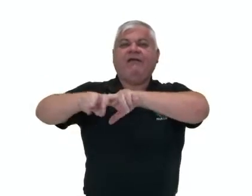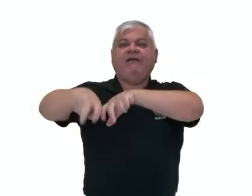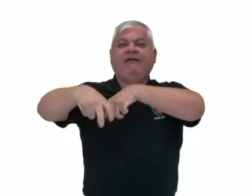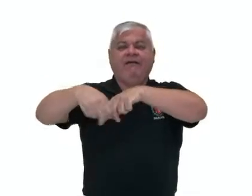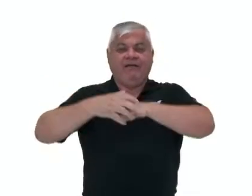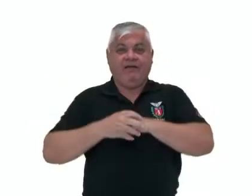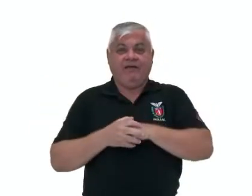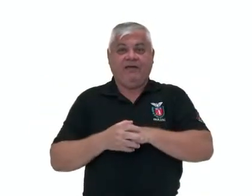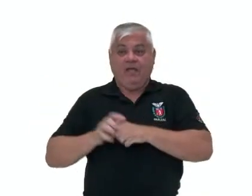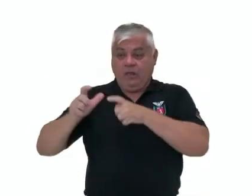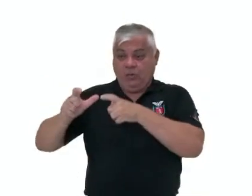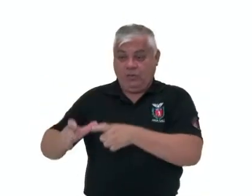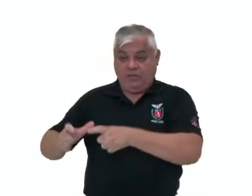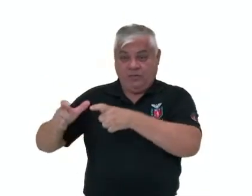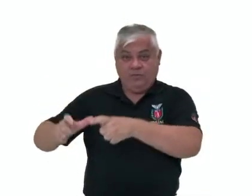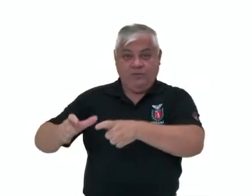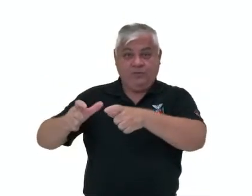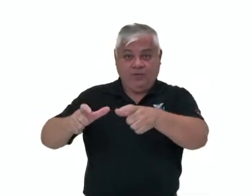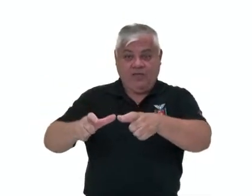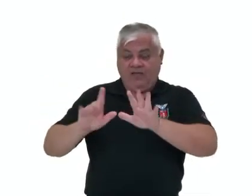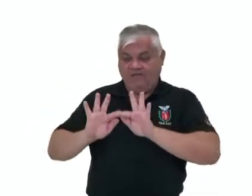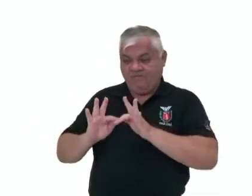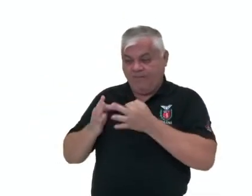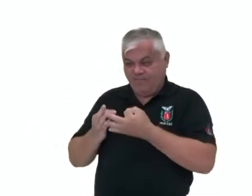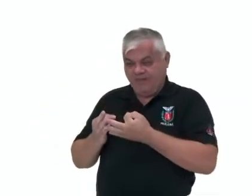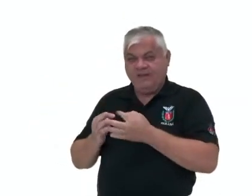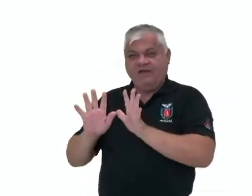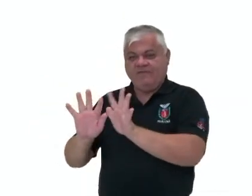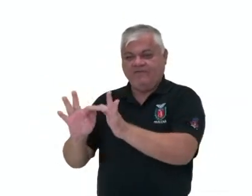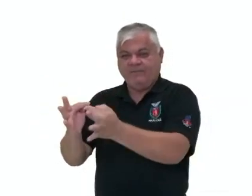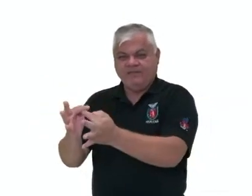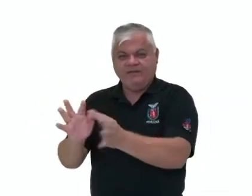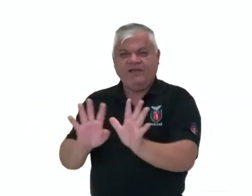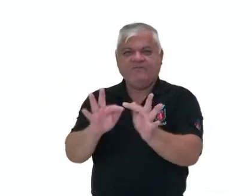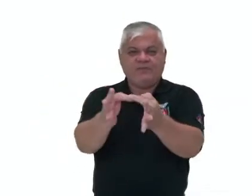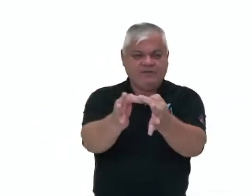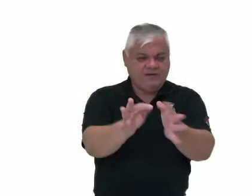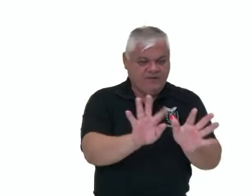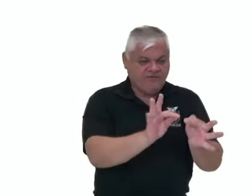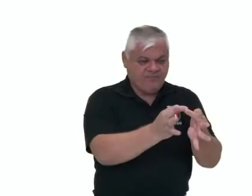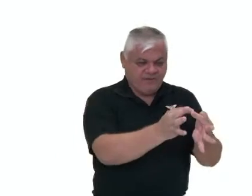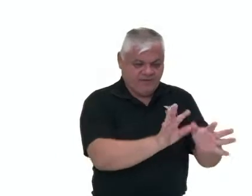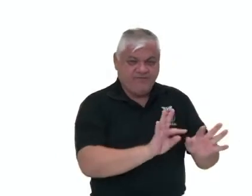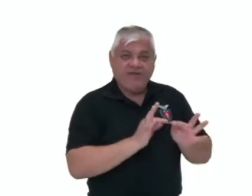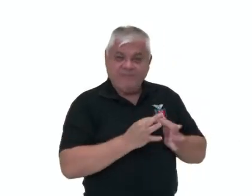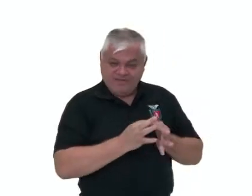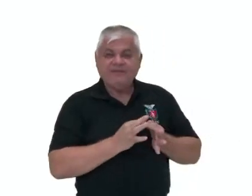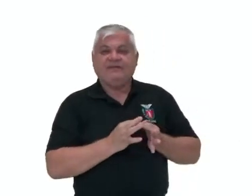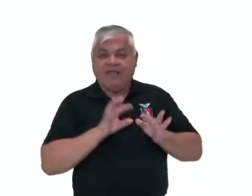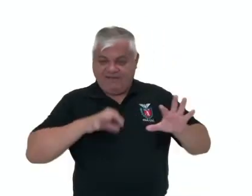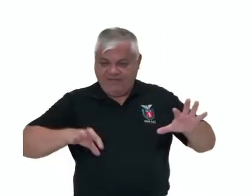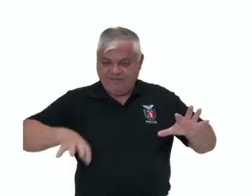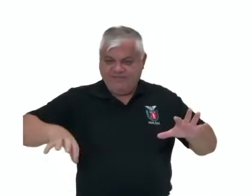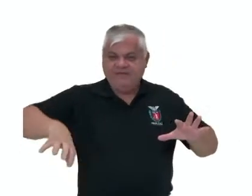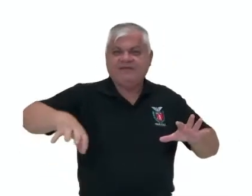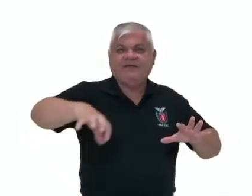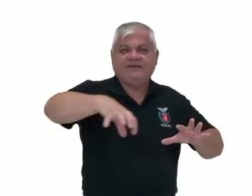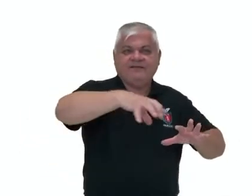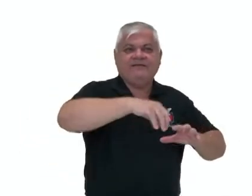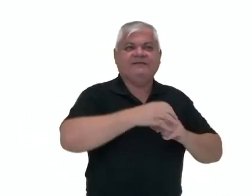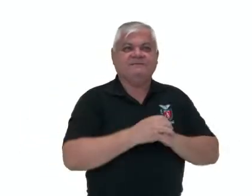aldeia era formada por um conjunto de famílias camponesas unidas por laços de parentesco chamada